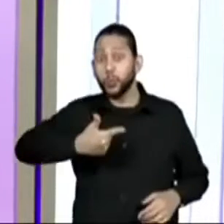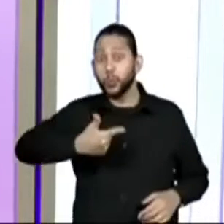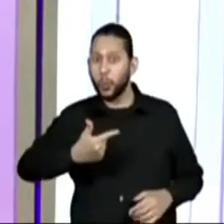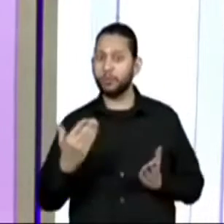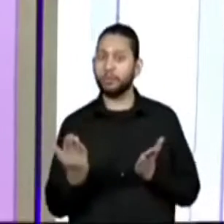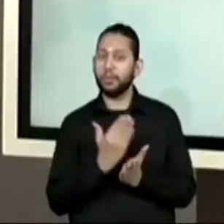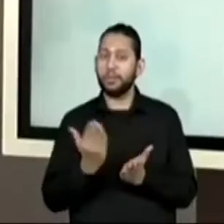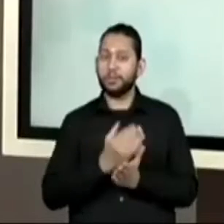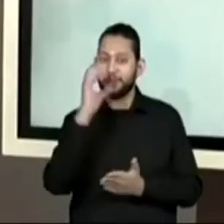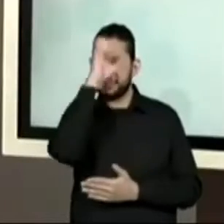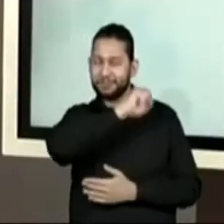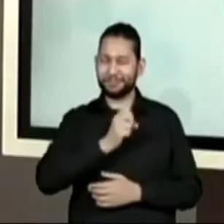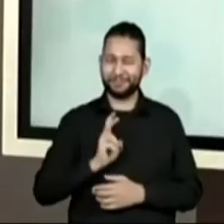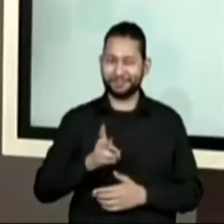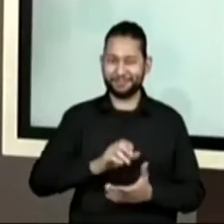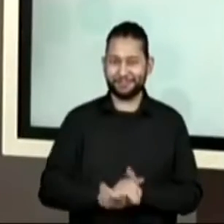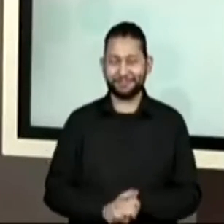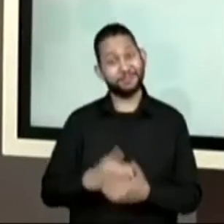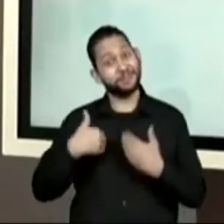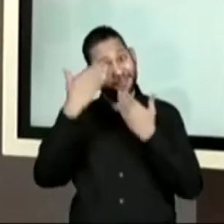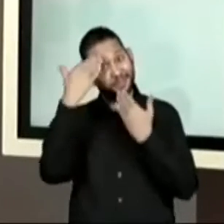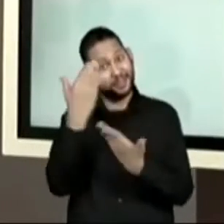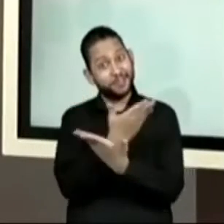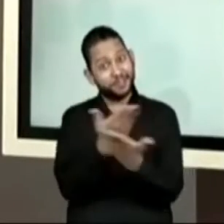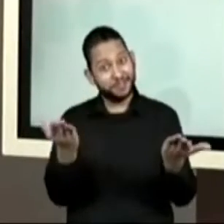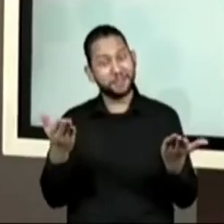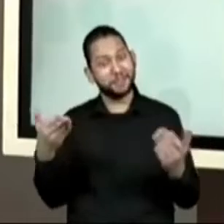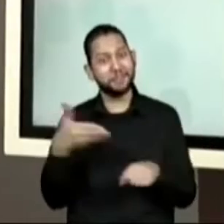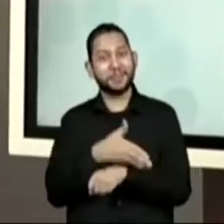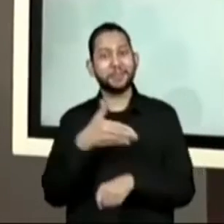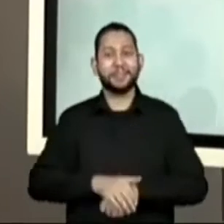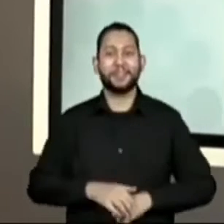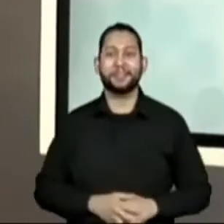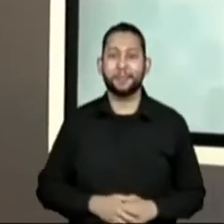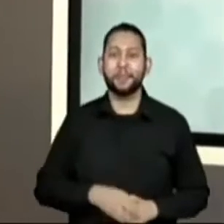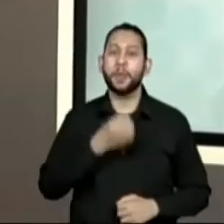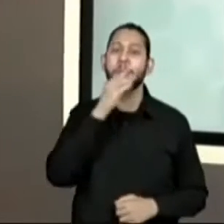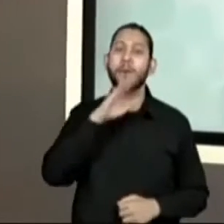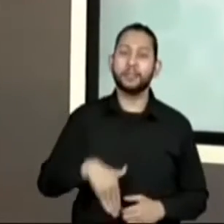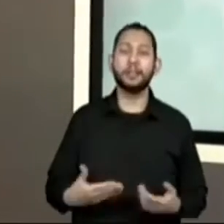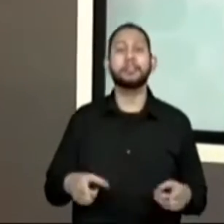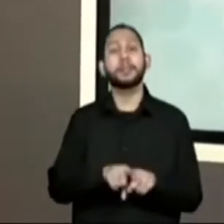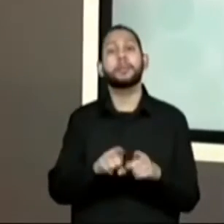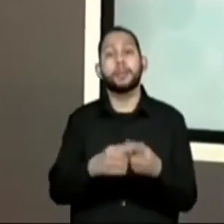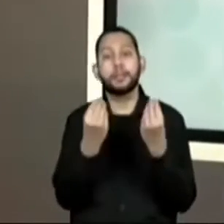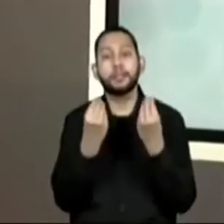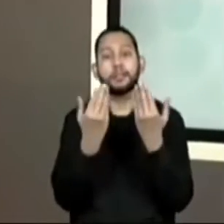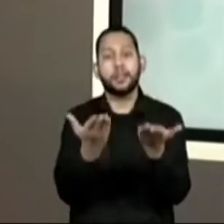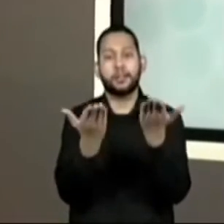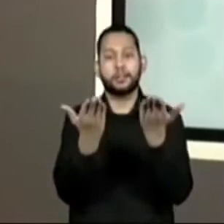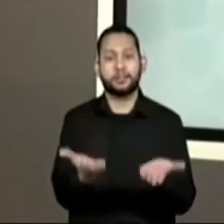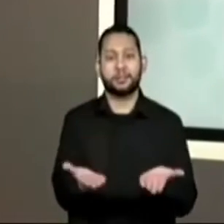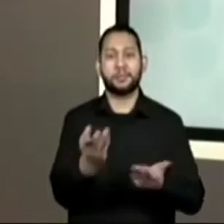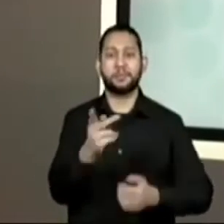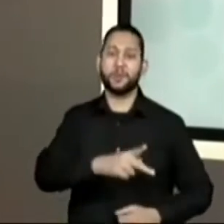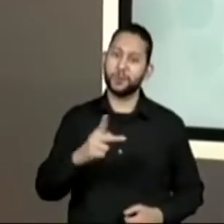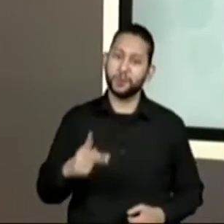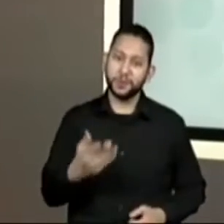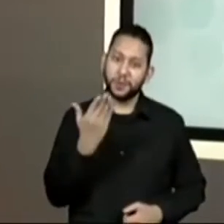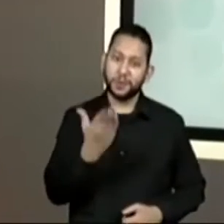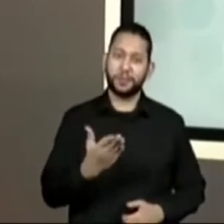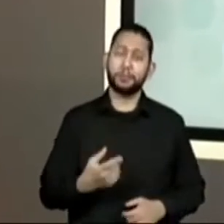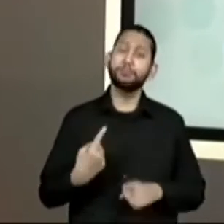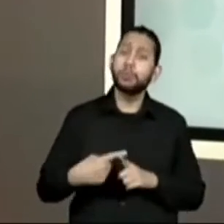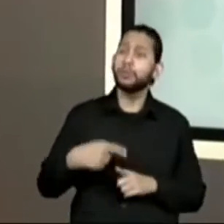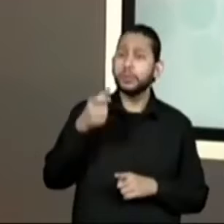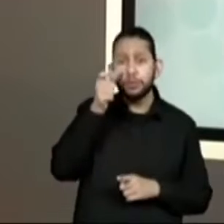pelo convite. Eu que agradeço a sua participação. Boa tarde também aos meus colegas professores que têm acompanhado,